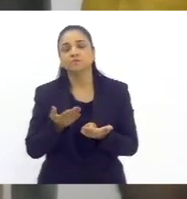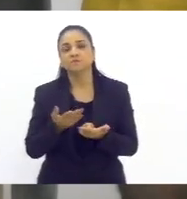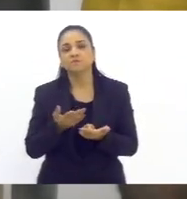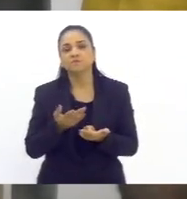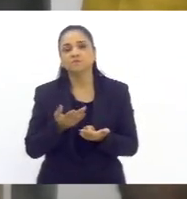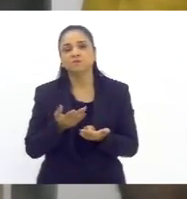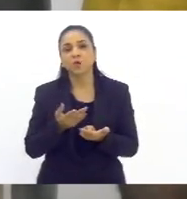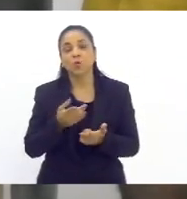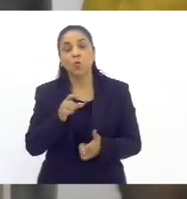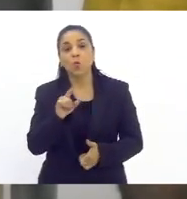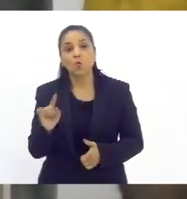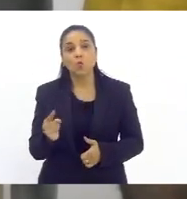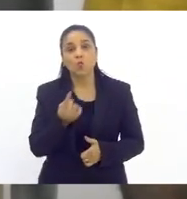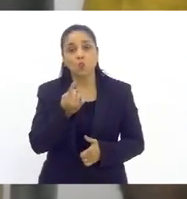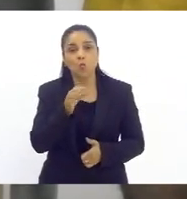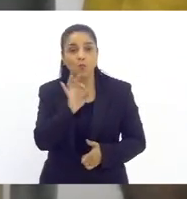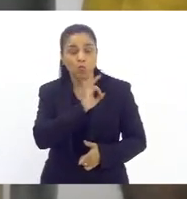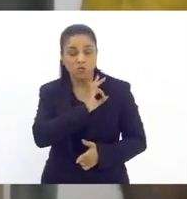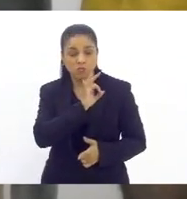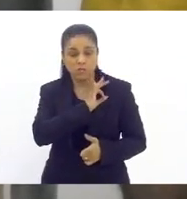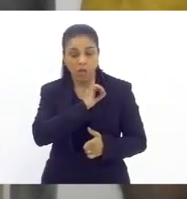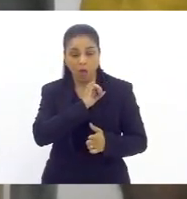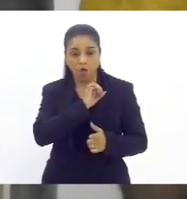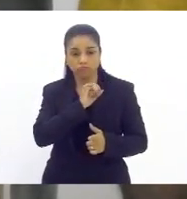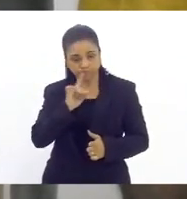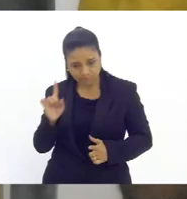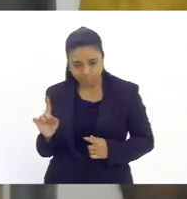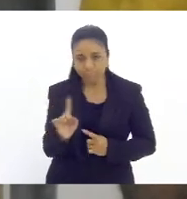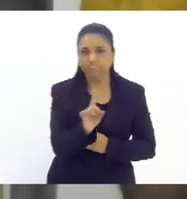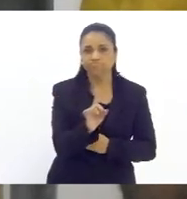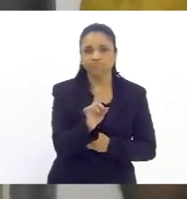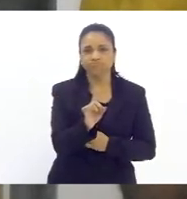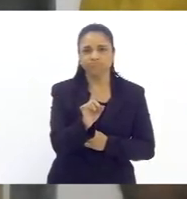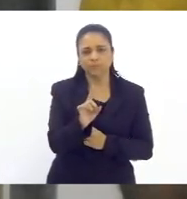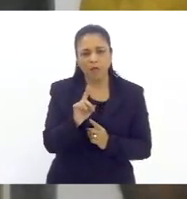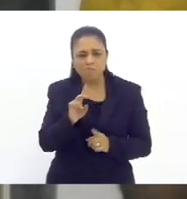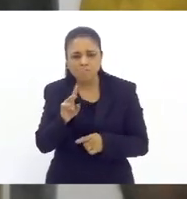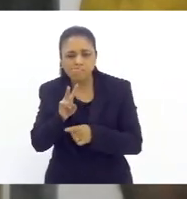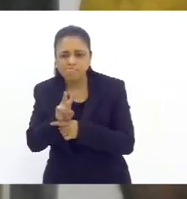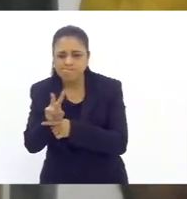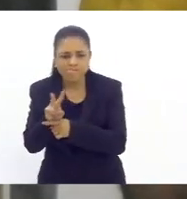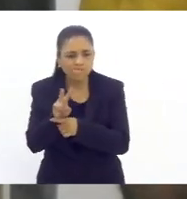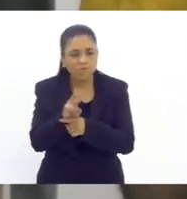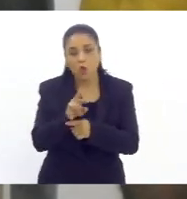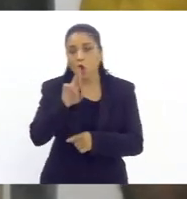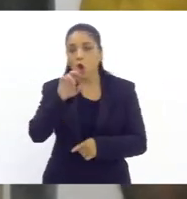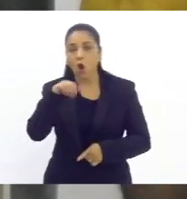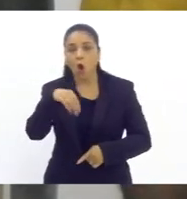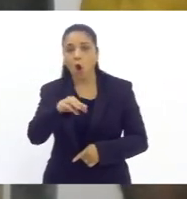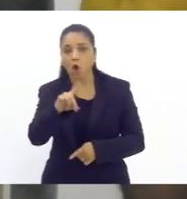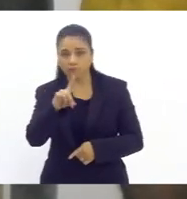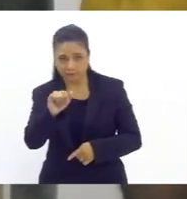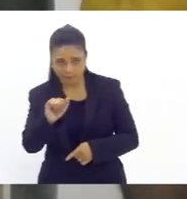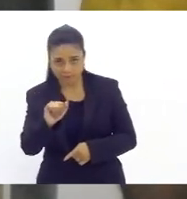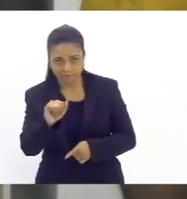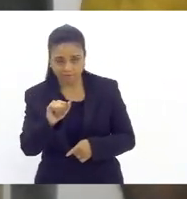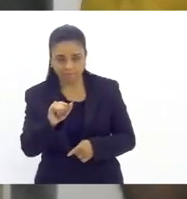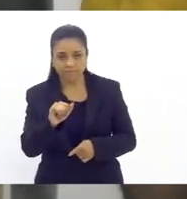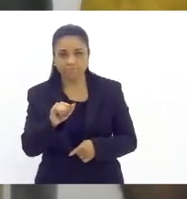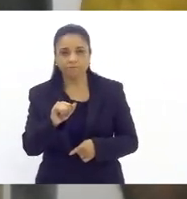um policial que tá na Linha de Frente portanto que tá fazendo o policiamento Patrulhamento a discussão